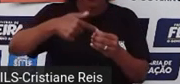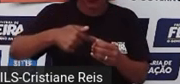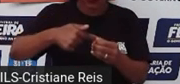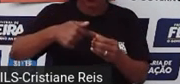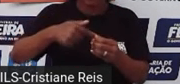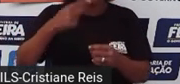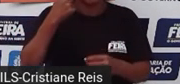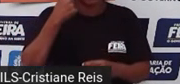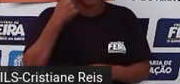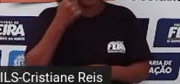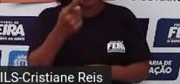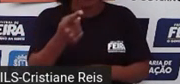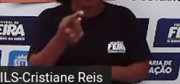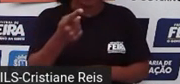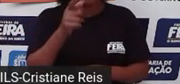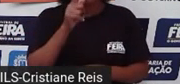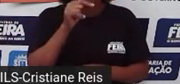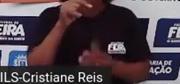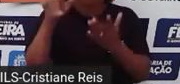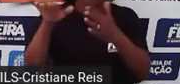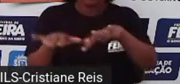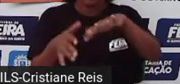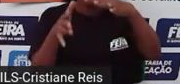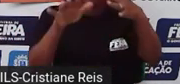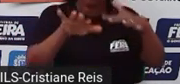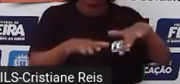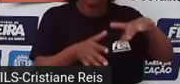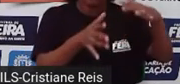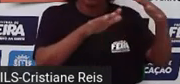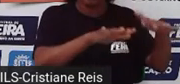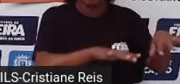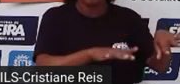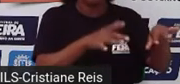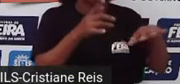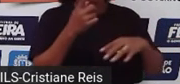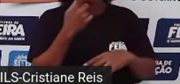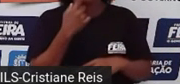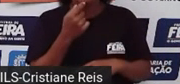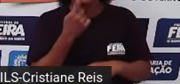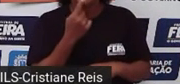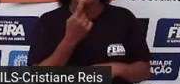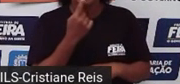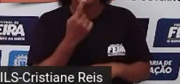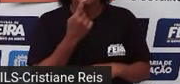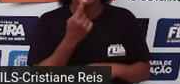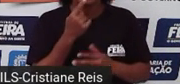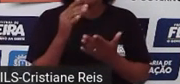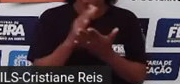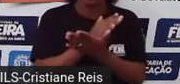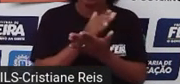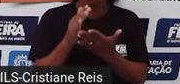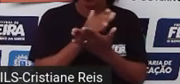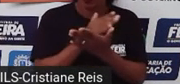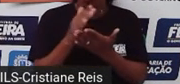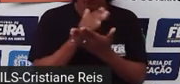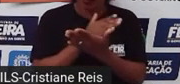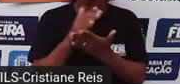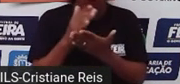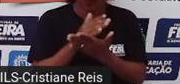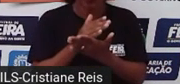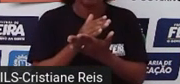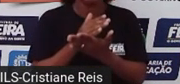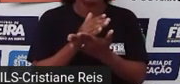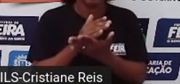aqui uma vermelho inclusive né é a muitas disputas nem por esse mar alguns cantos já estão minados até para que